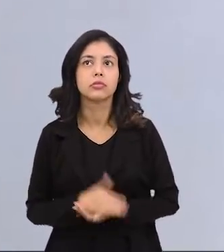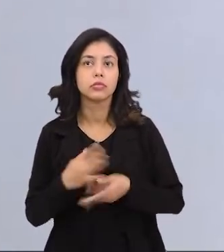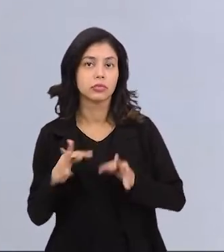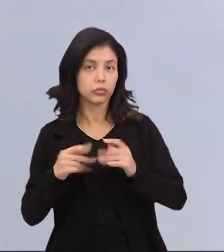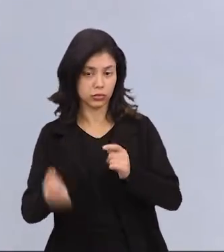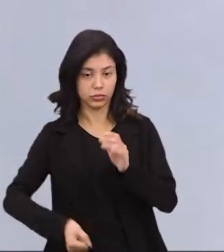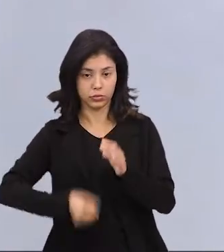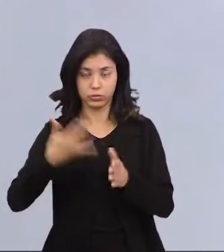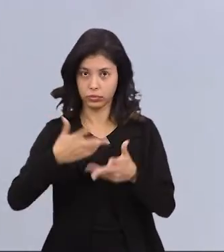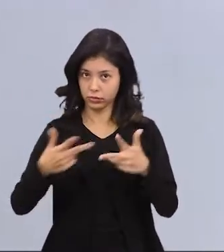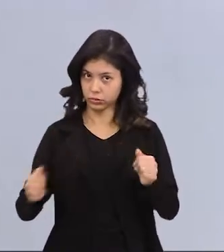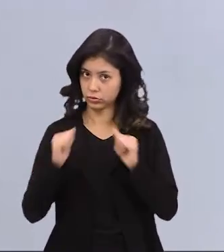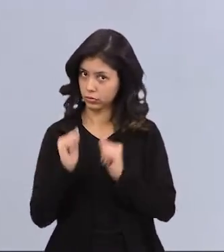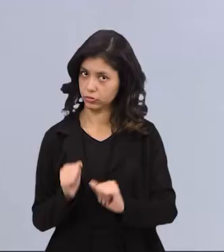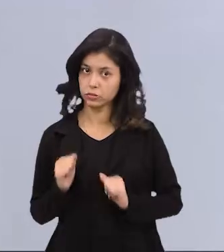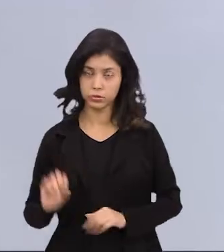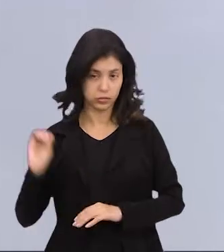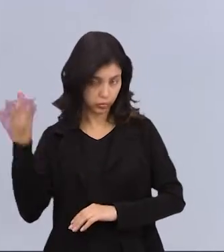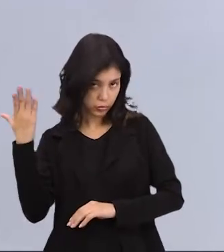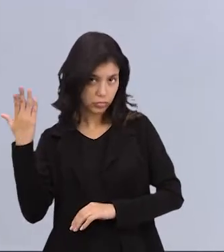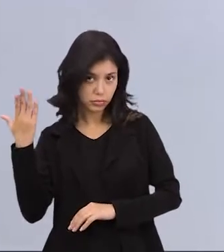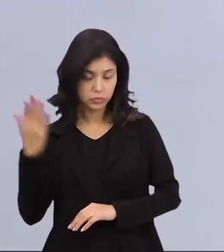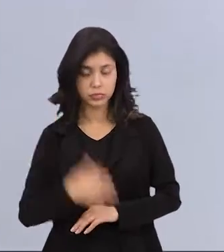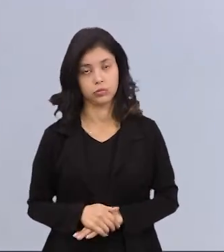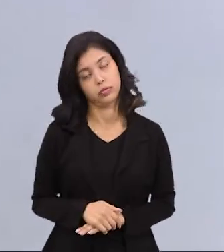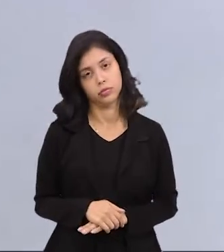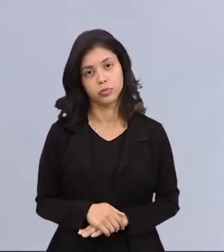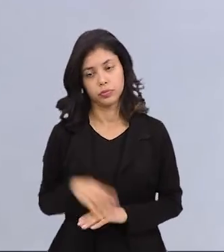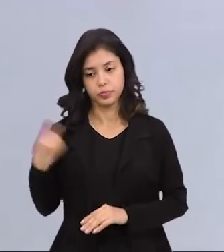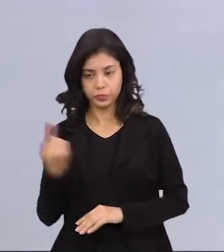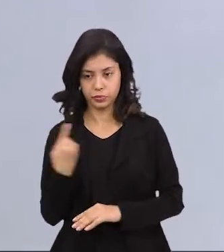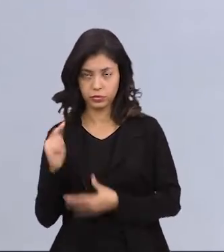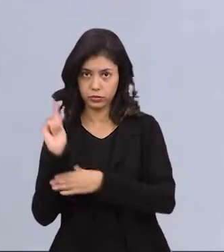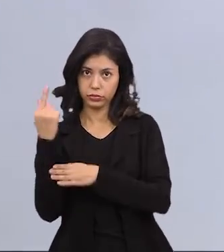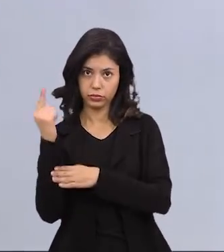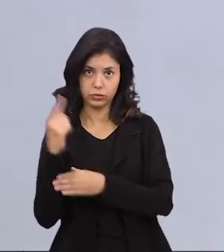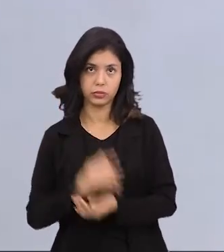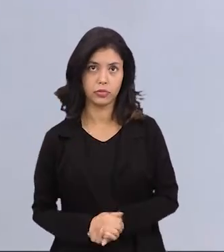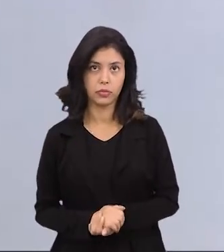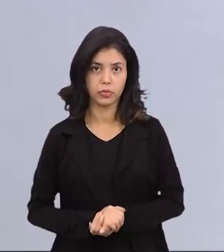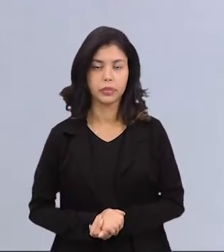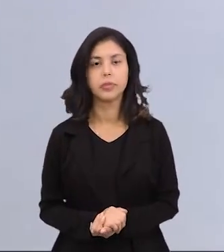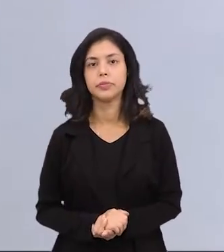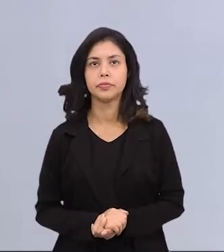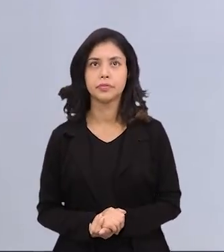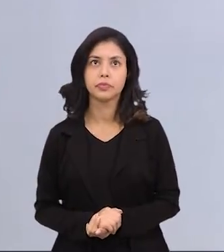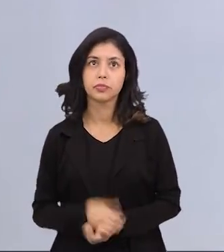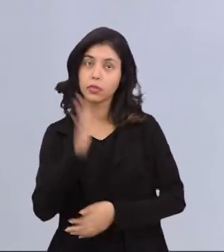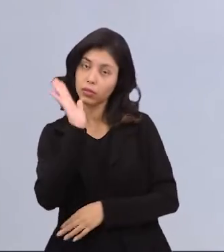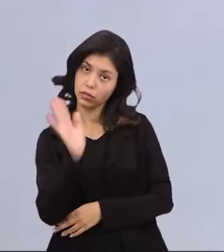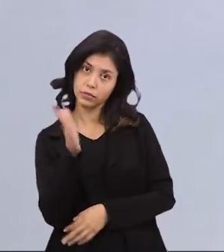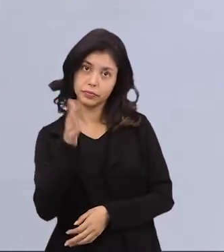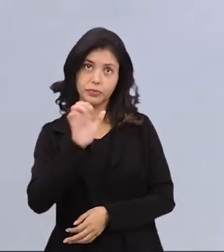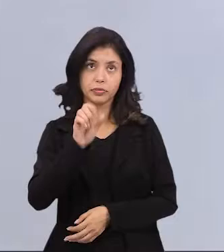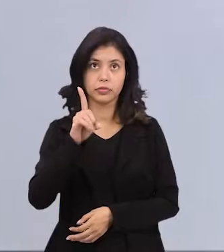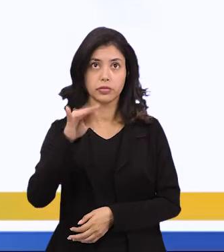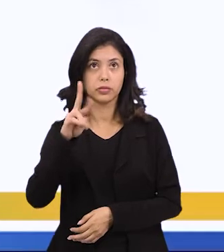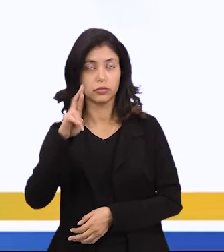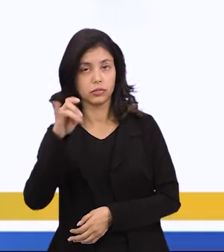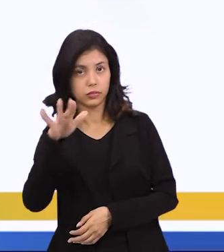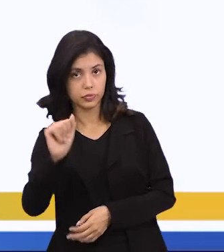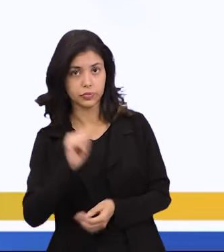Então, muitas coisas aí podem causar esse isolamento geográfico. Já